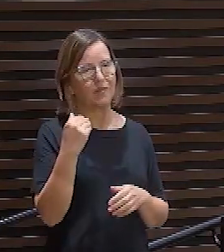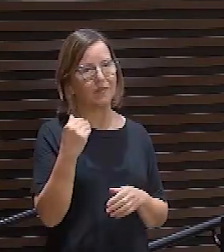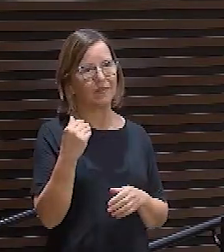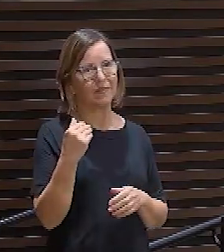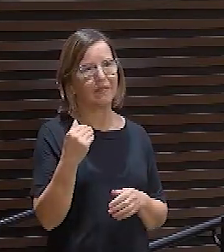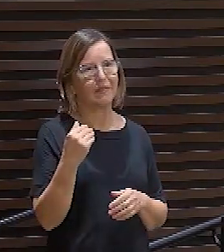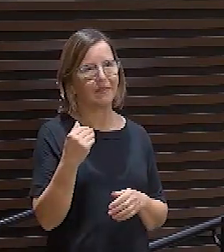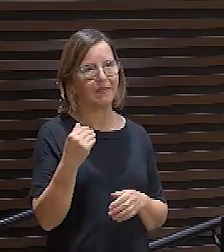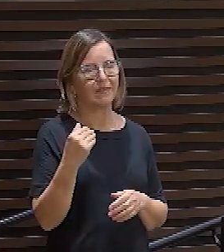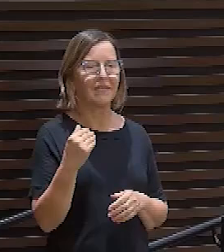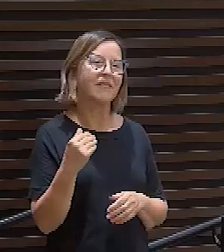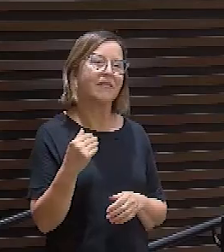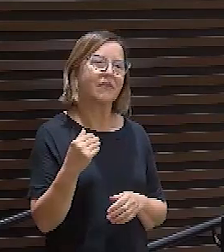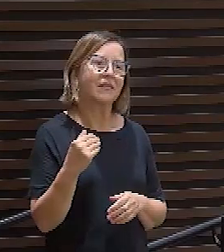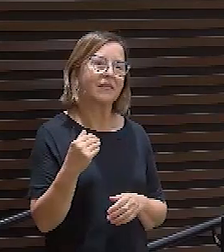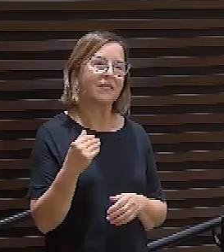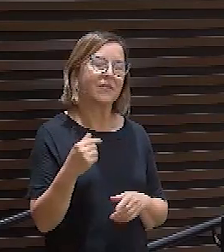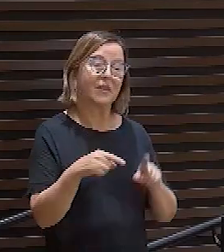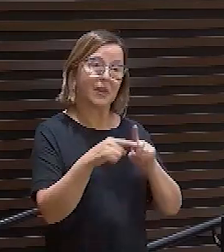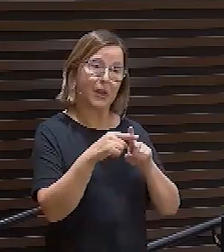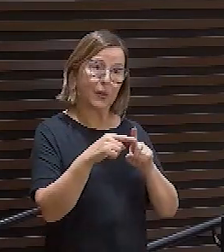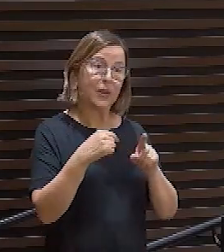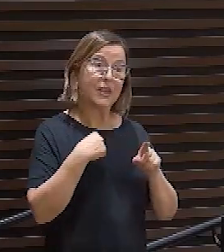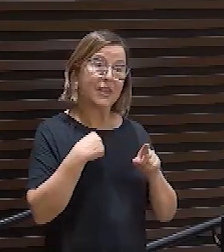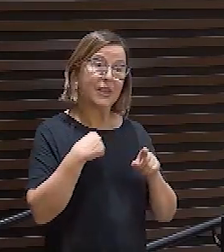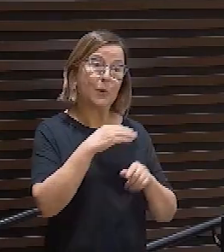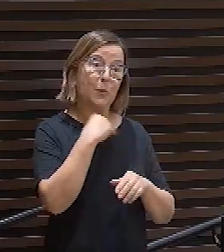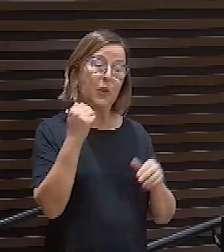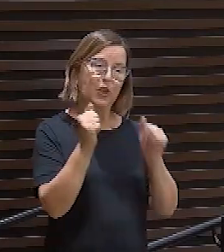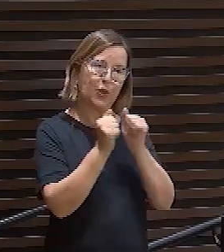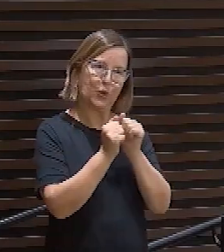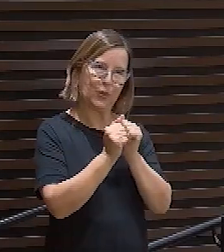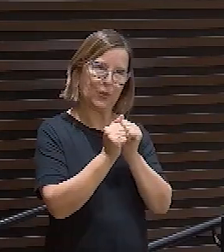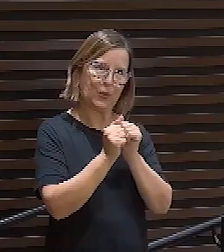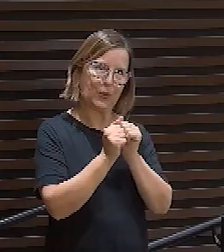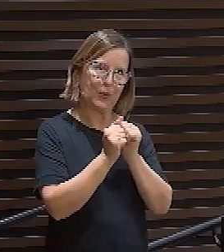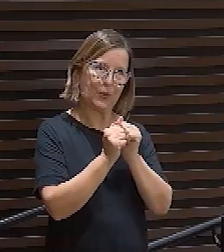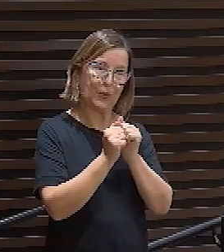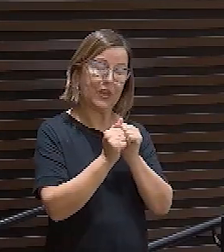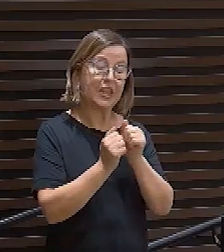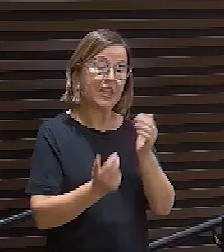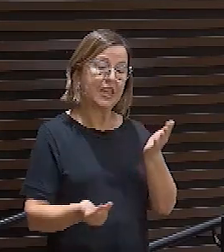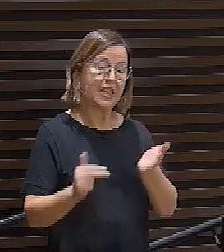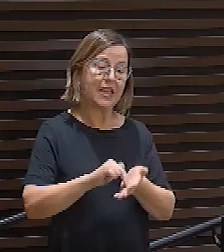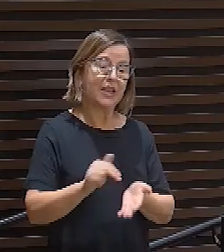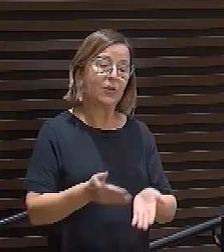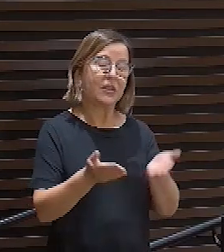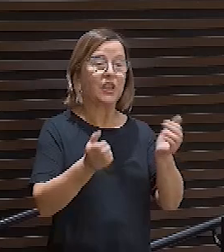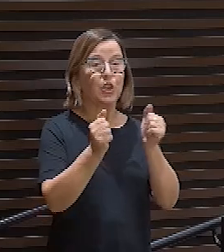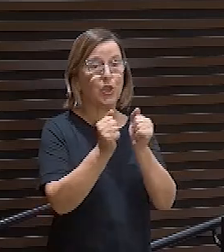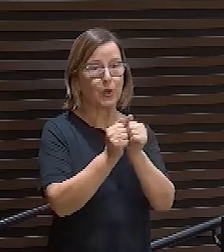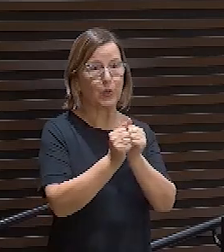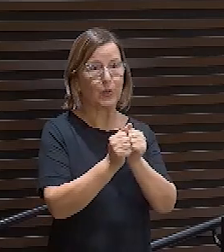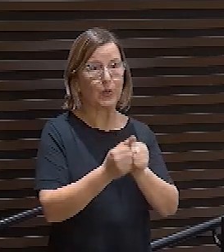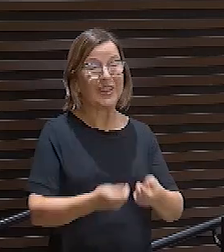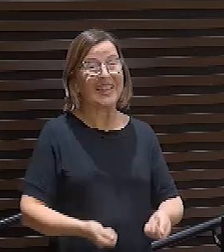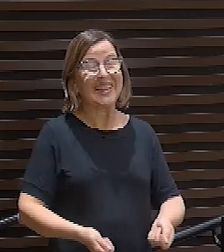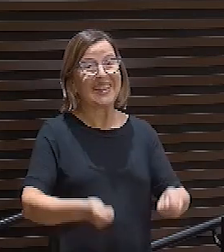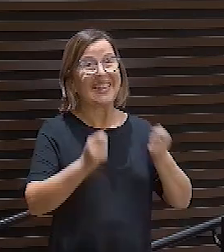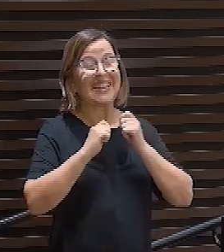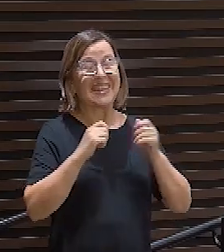fui sepultado, e quando Cristo ressuscitou, eu ressuscitei juntamente com Ele e ganhei uma nova vida, uma